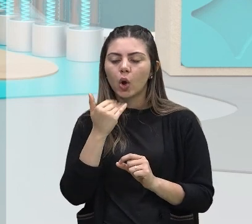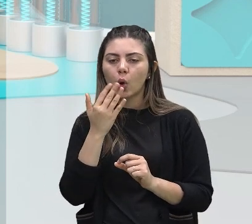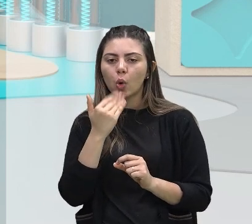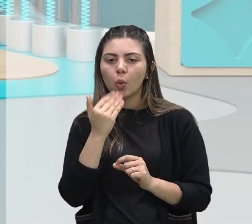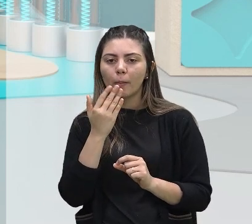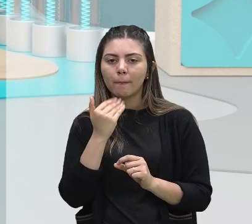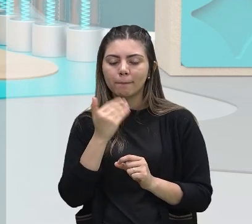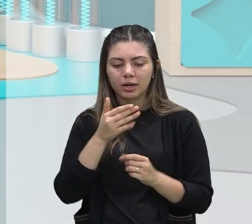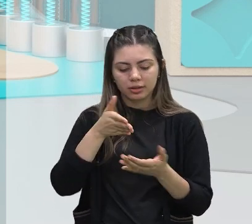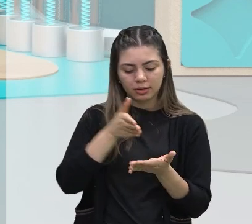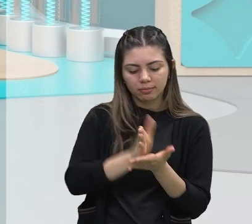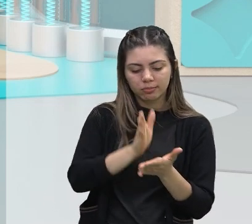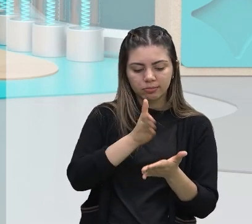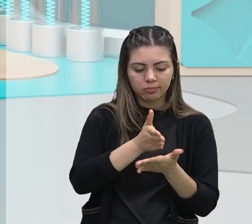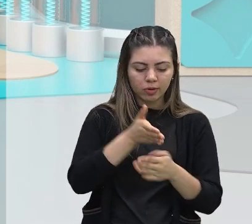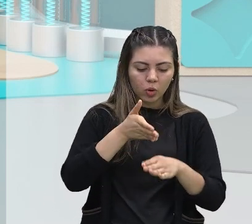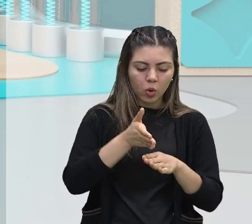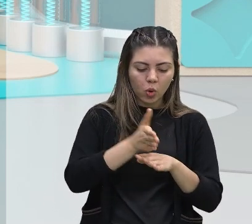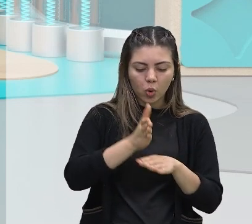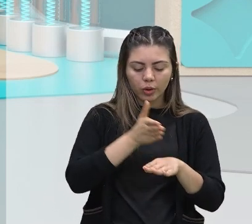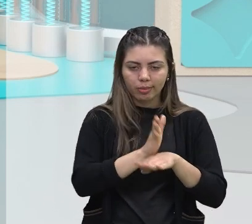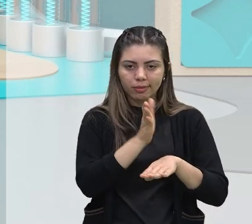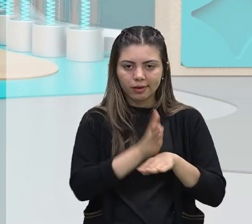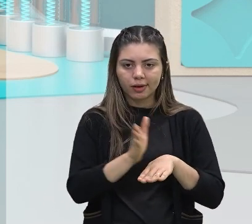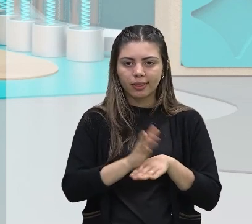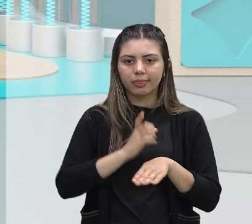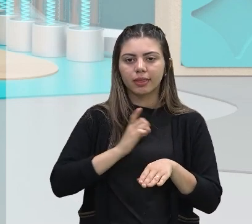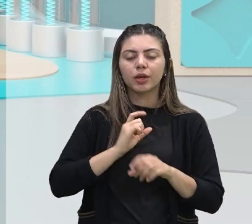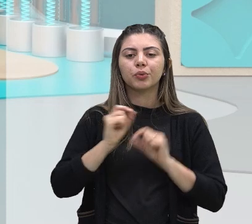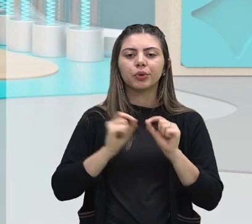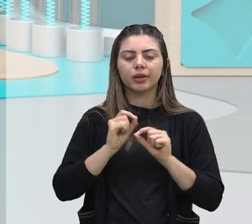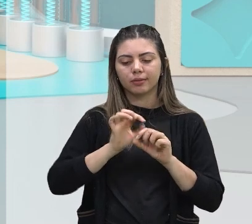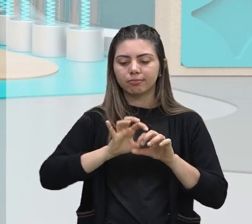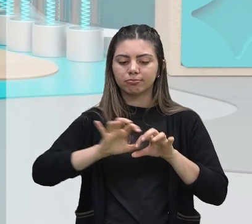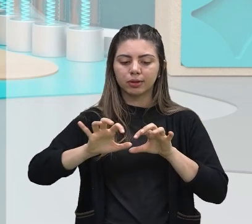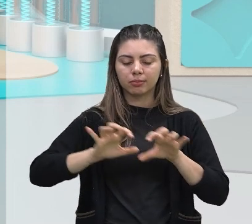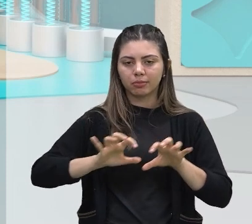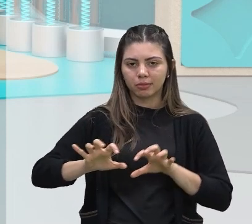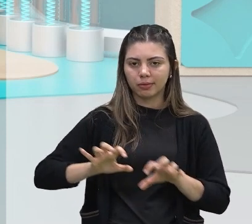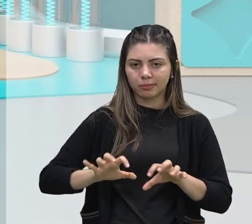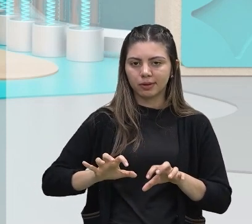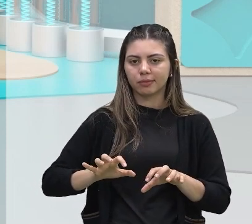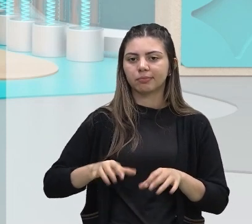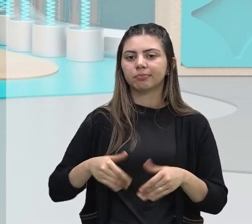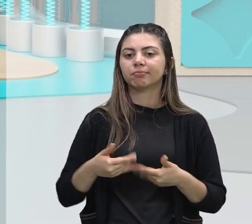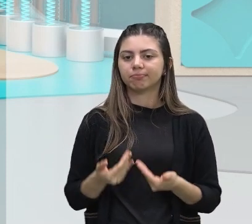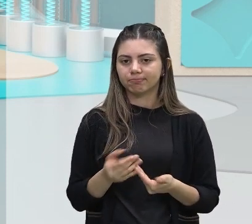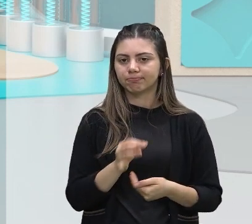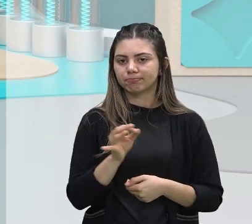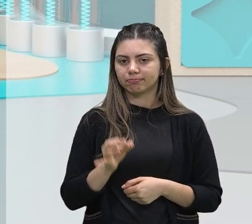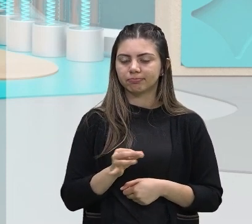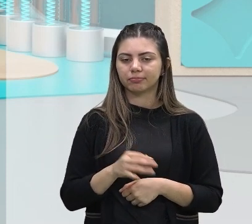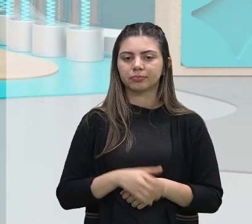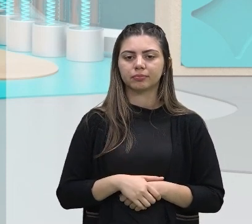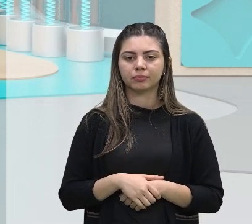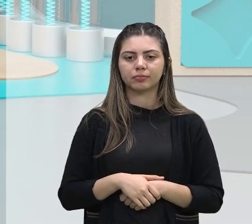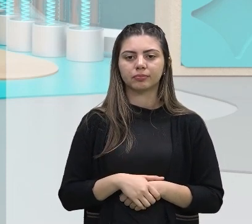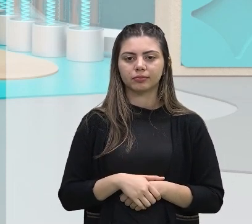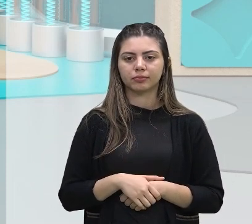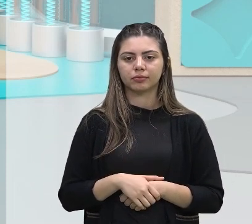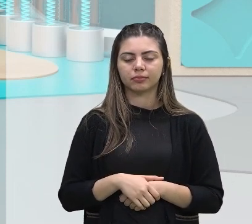Você fatia aquele alimento, você vai ter ali as divisões, né? As partes, e